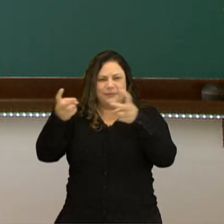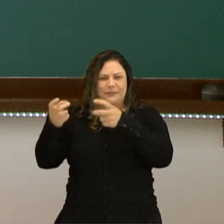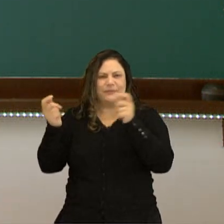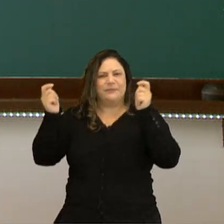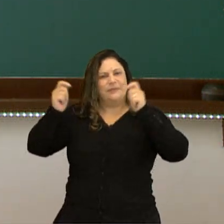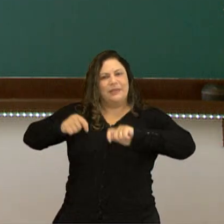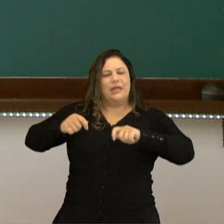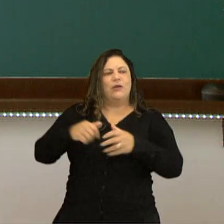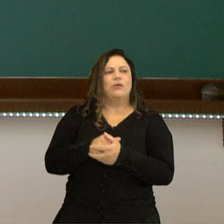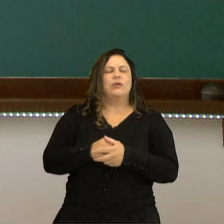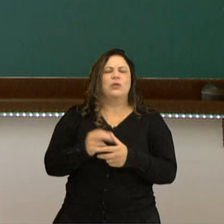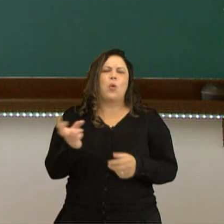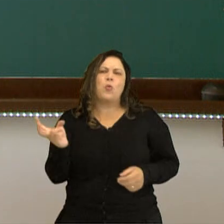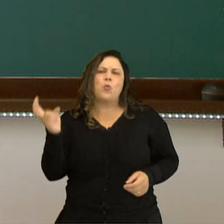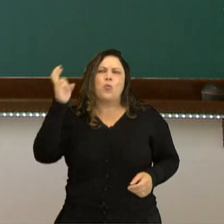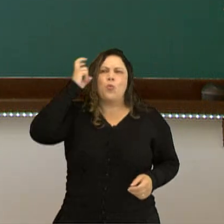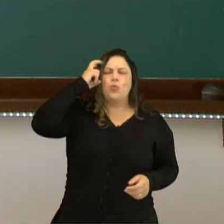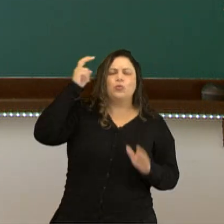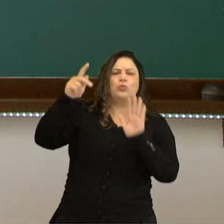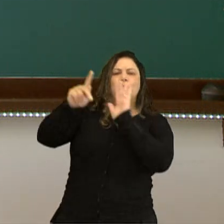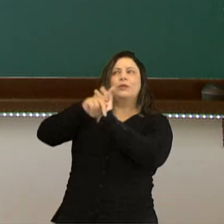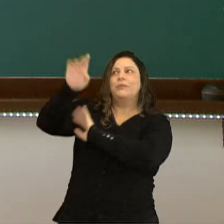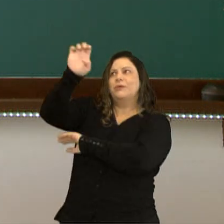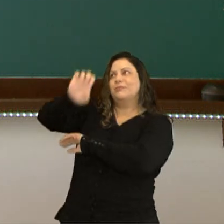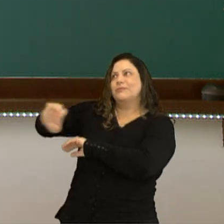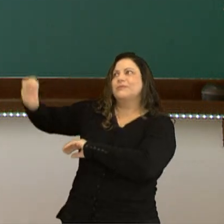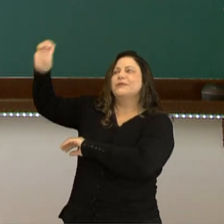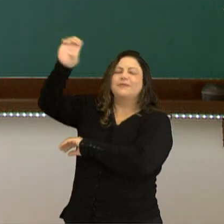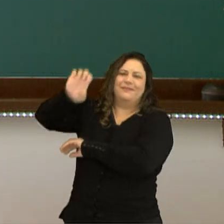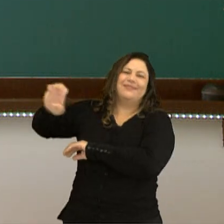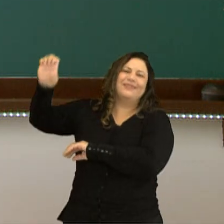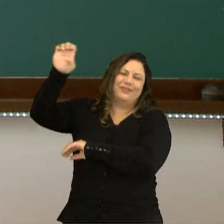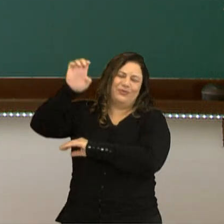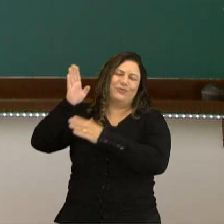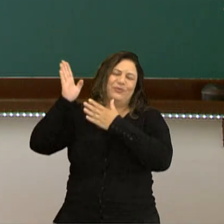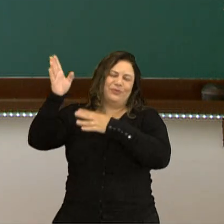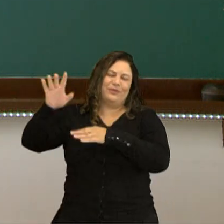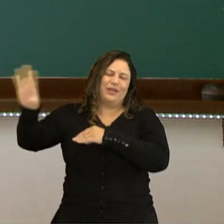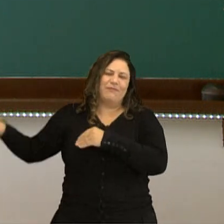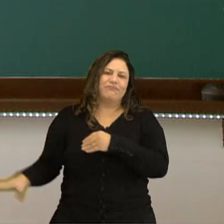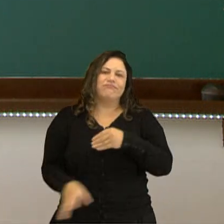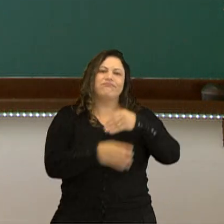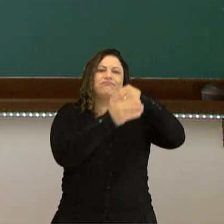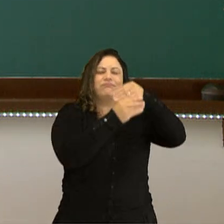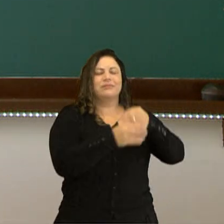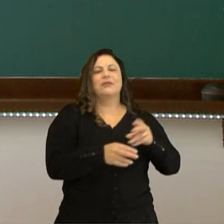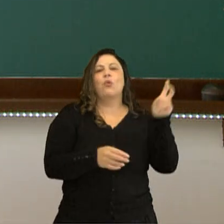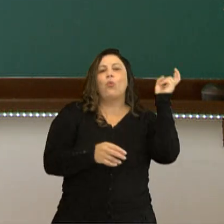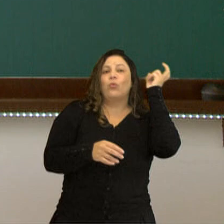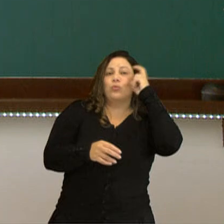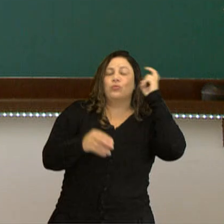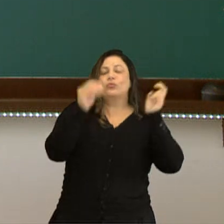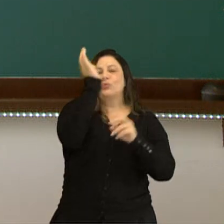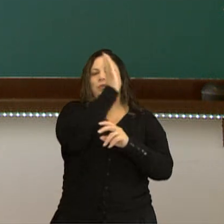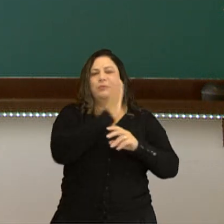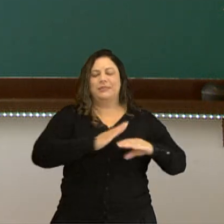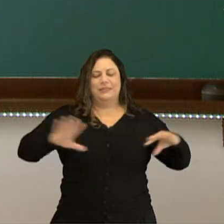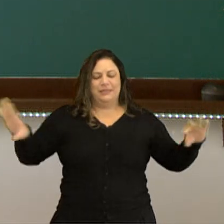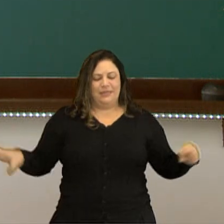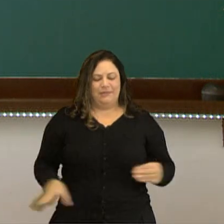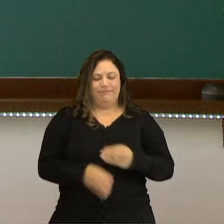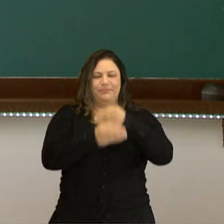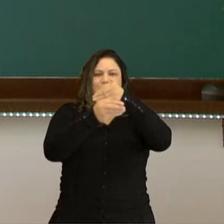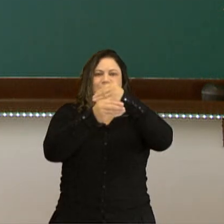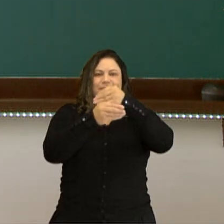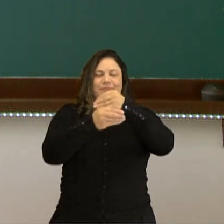alimentar de cultura europeia para juntar com toda a nossa cultura brasileira e criar algo novo,